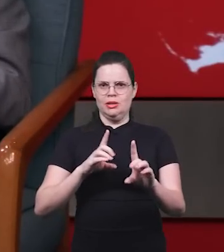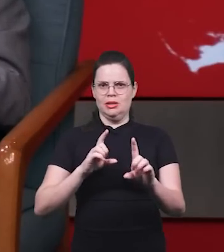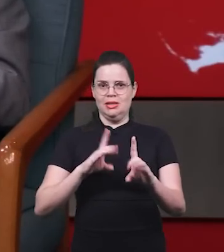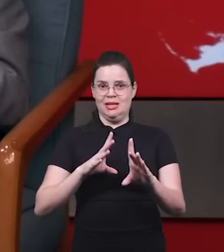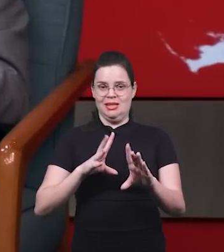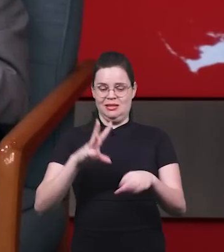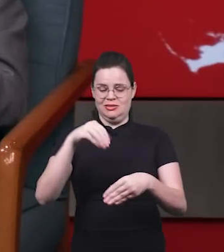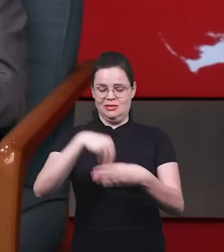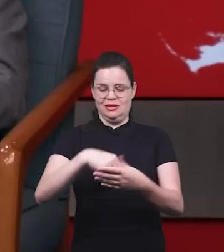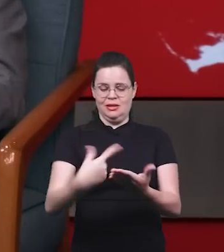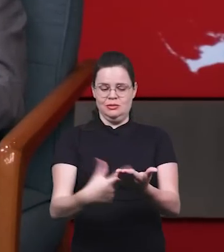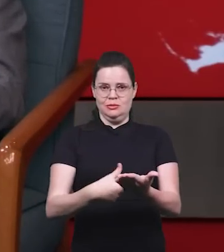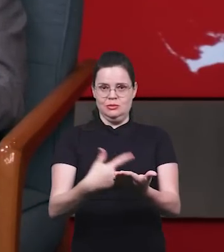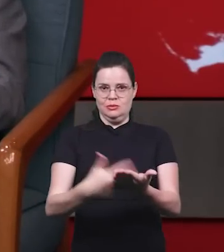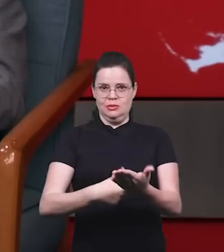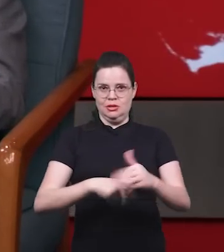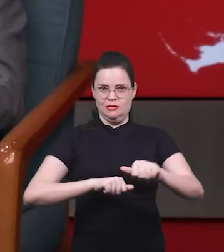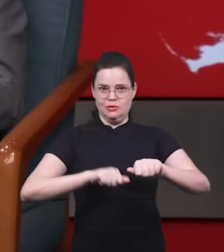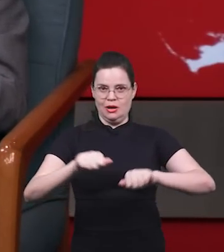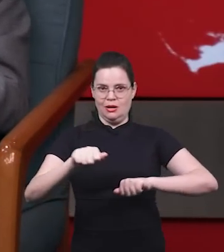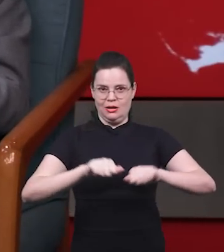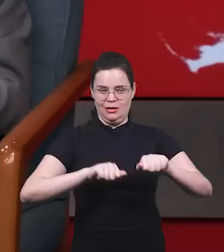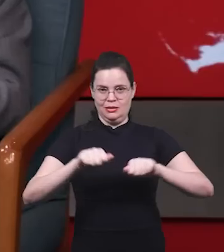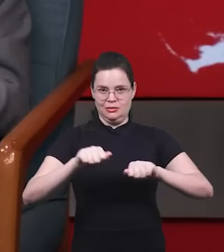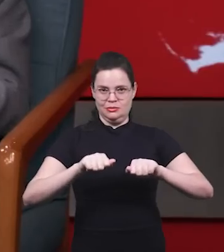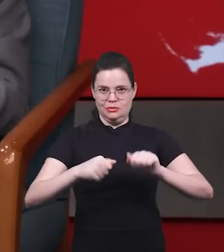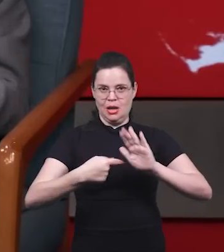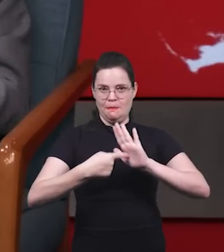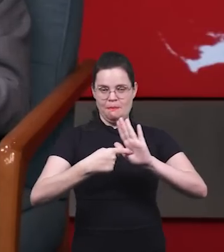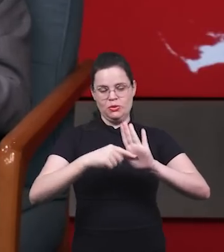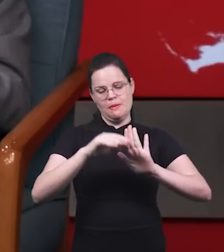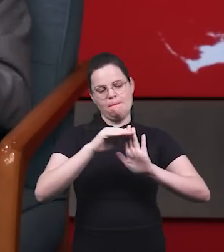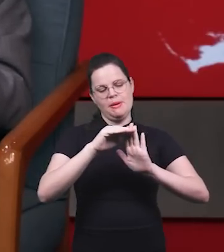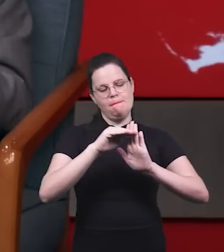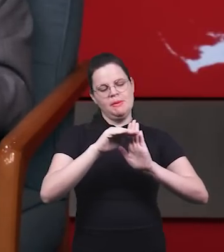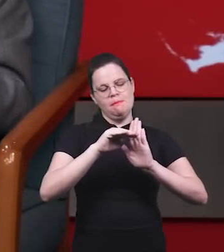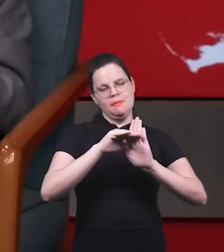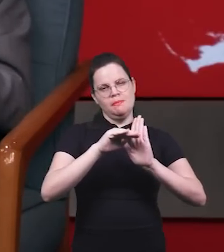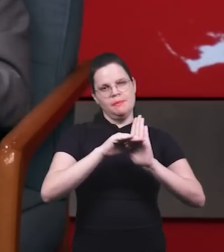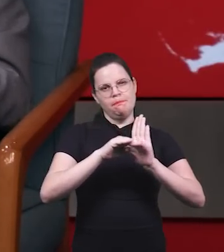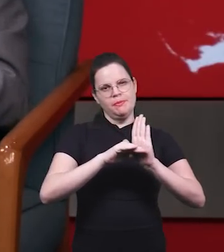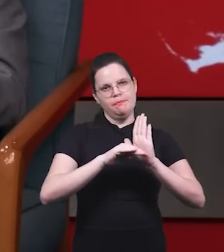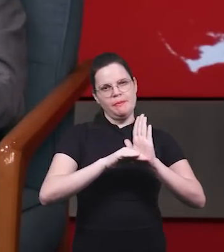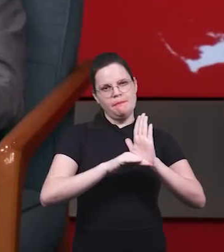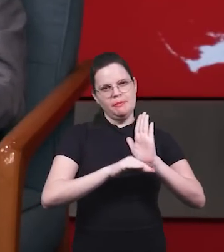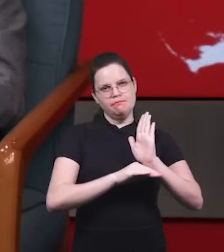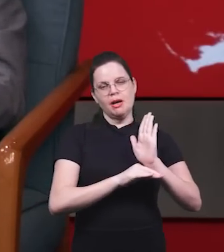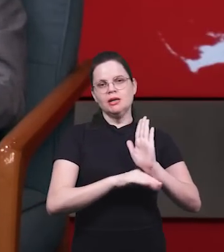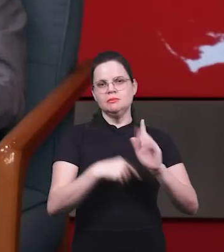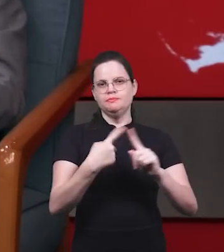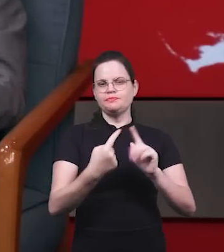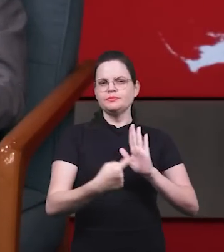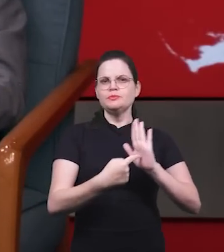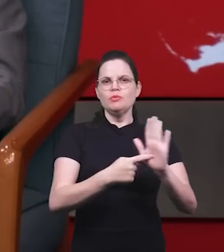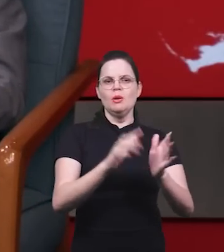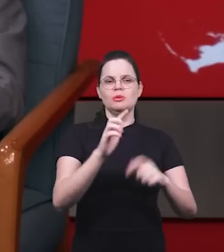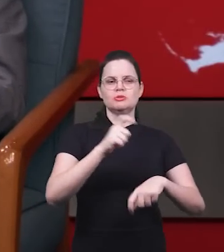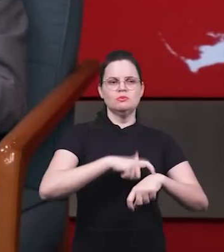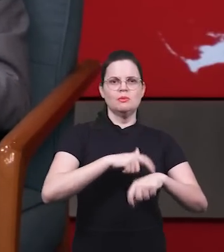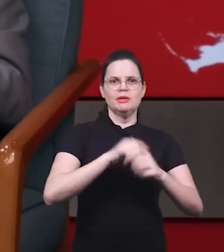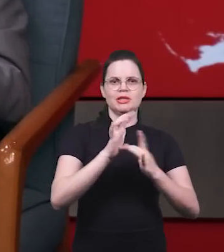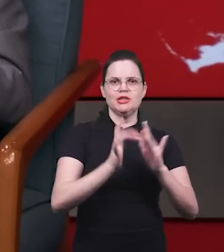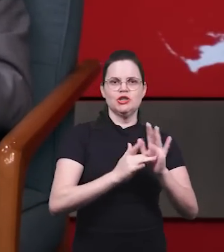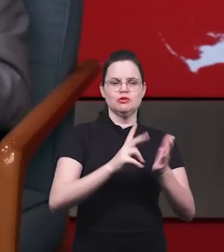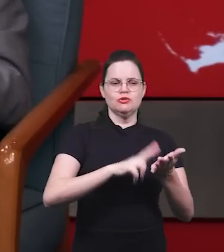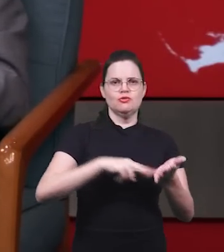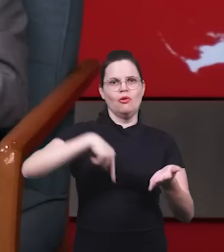de que o livro de Atos, que acontece, né, que é a descrição desde a partida de Jesus,